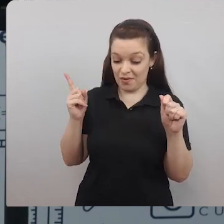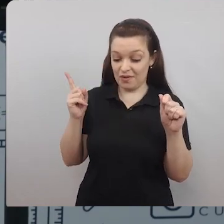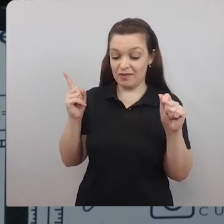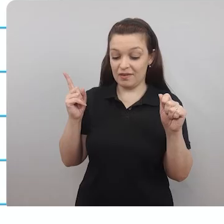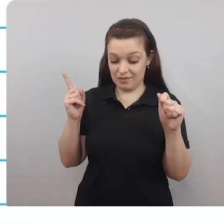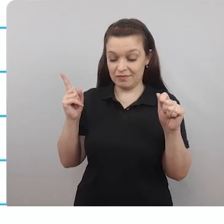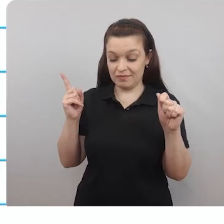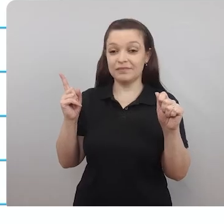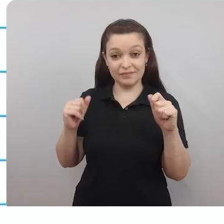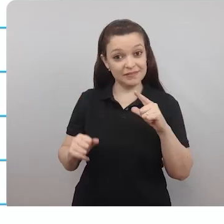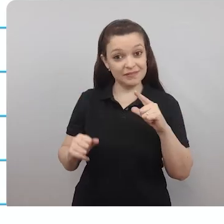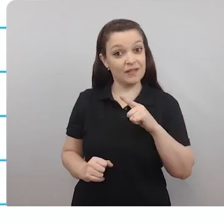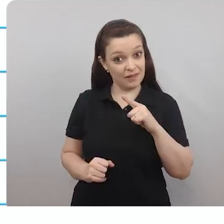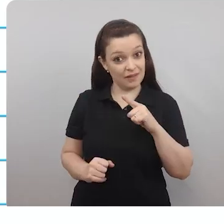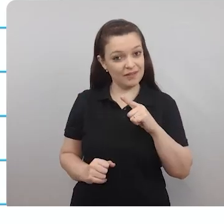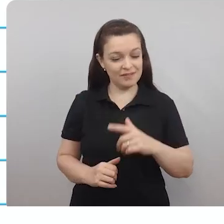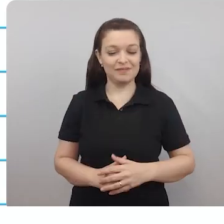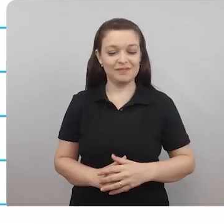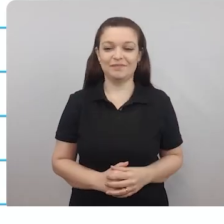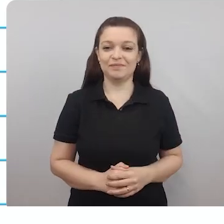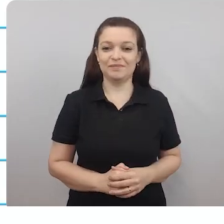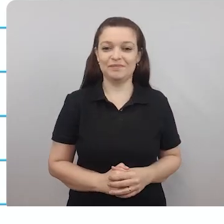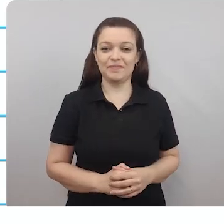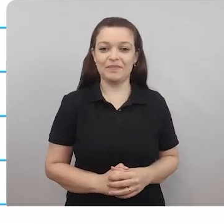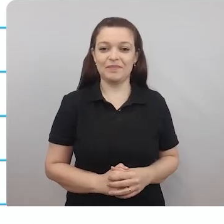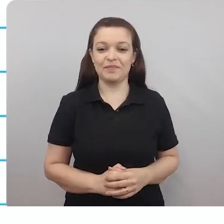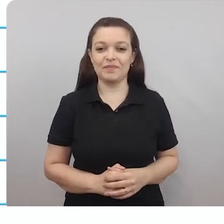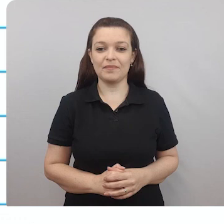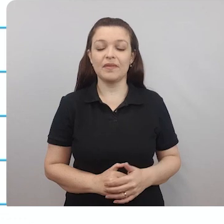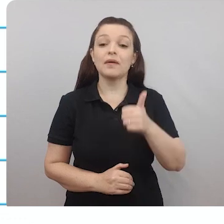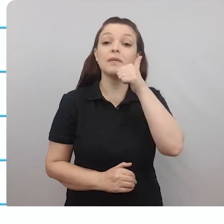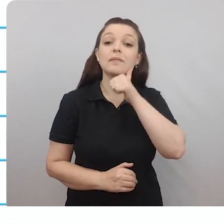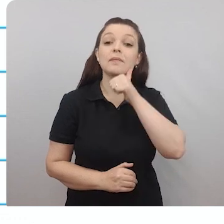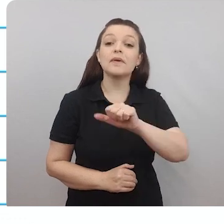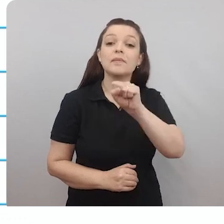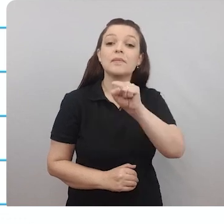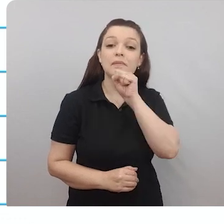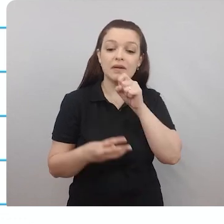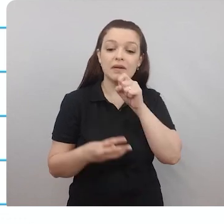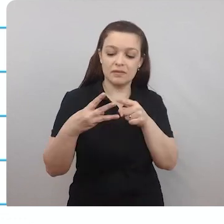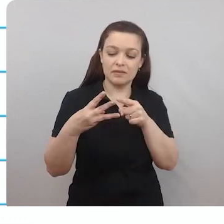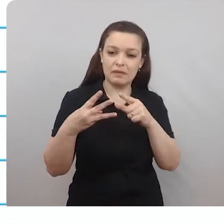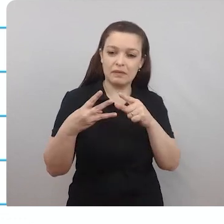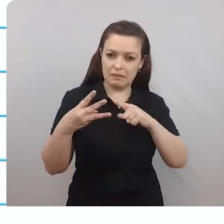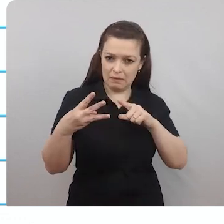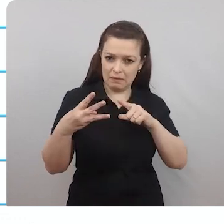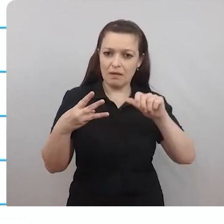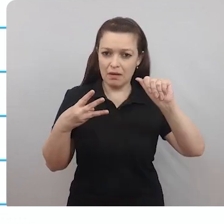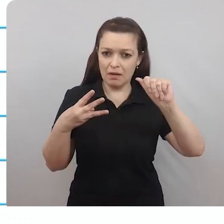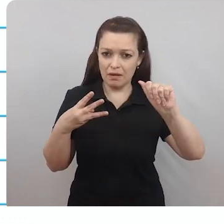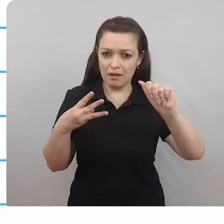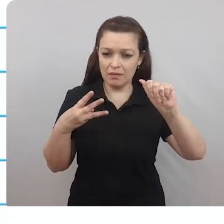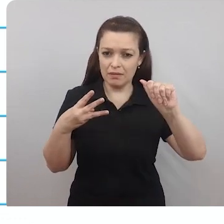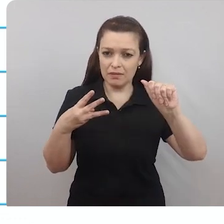A do pai. E na palavra mãe, tem a letra A?